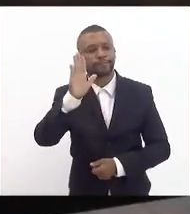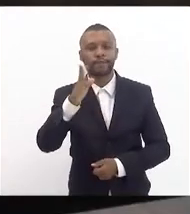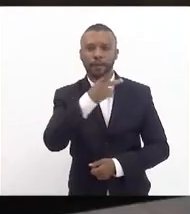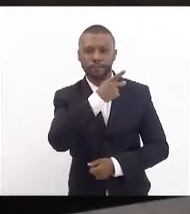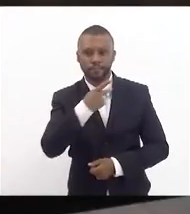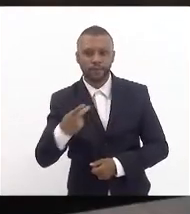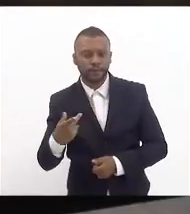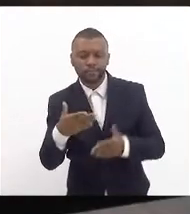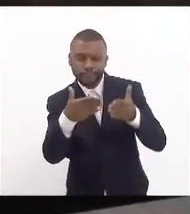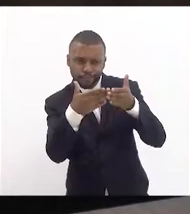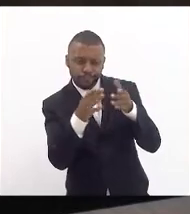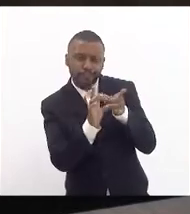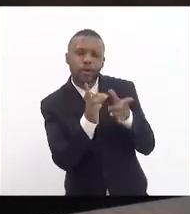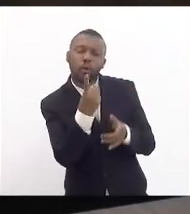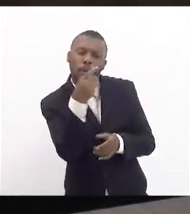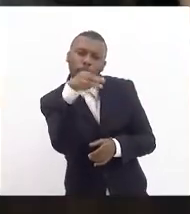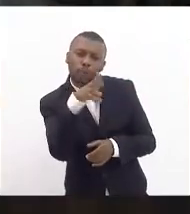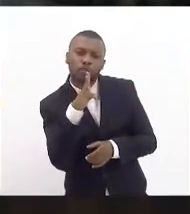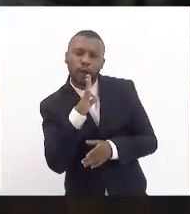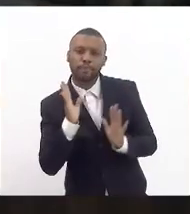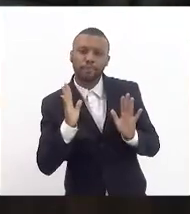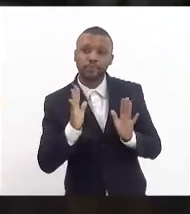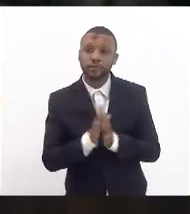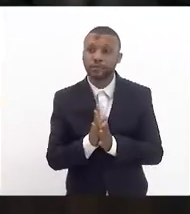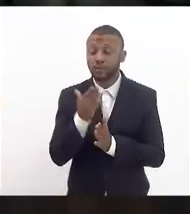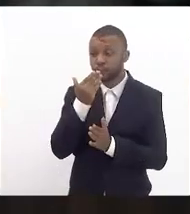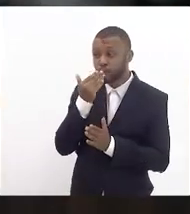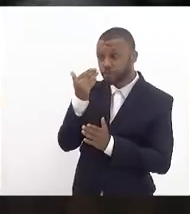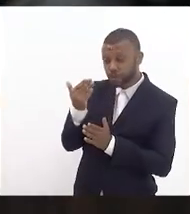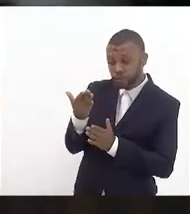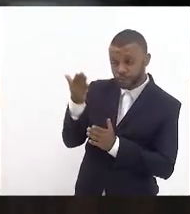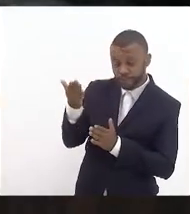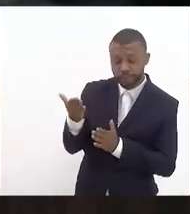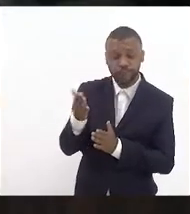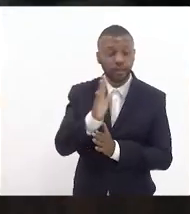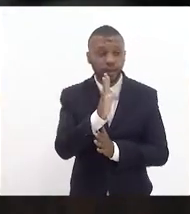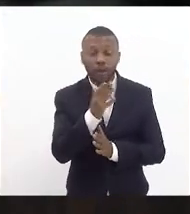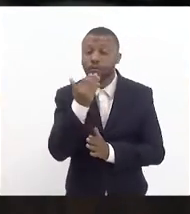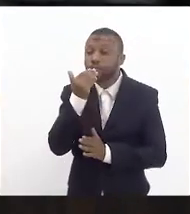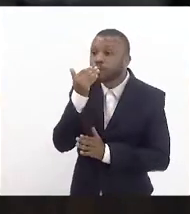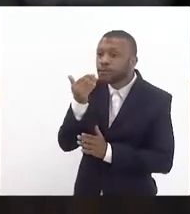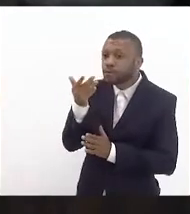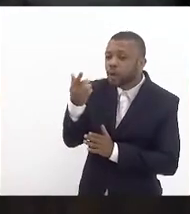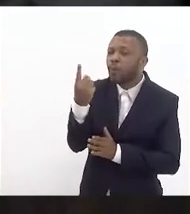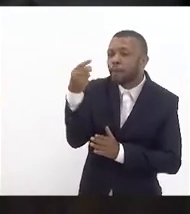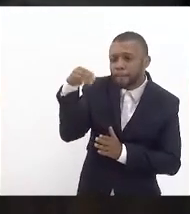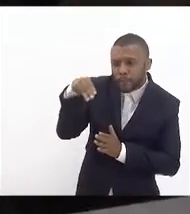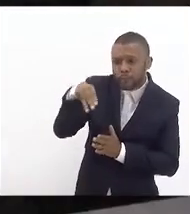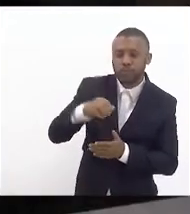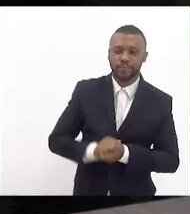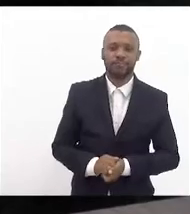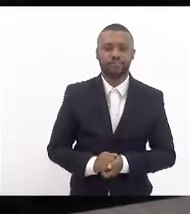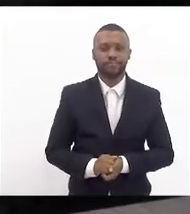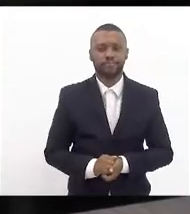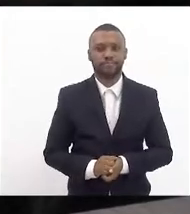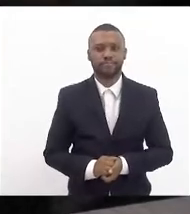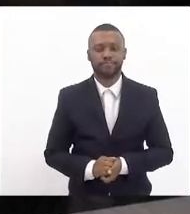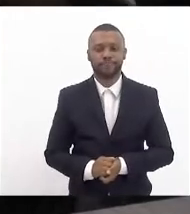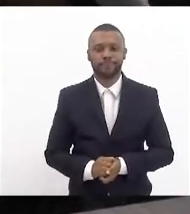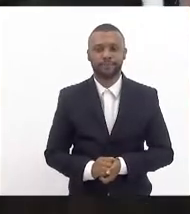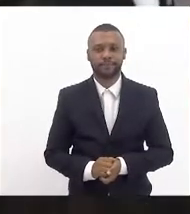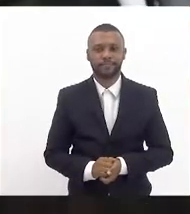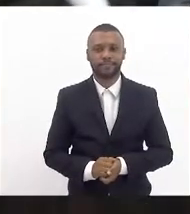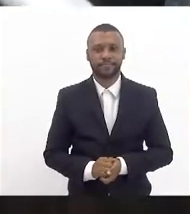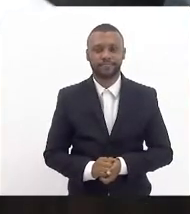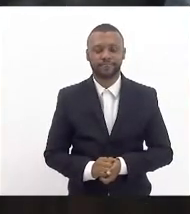senhor permite um minuto? Um minuto. Eu vou pedir Vossa Excelência. Olha só. Eu vou pedir Vossa Excelência um minuto. Ontem. Vou pedir